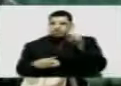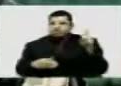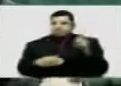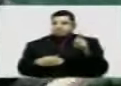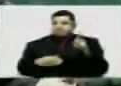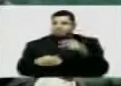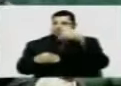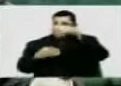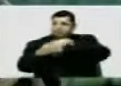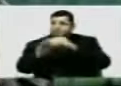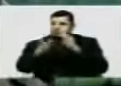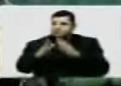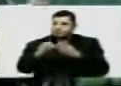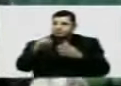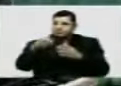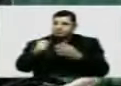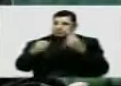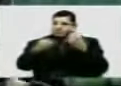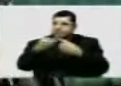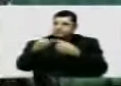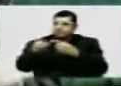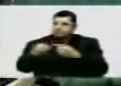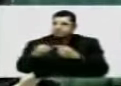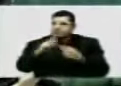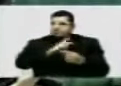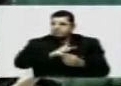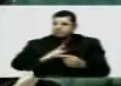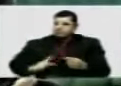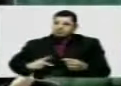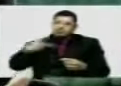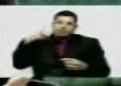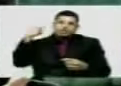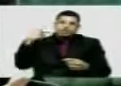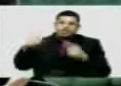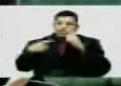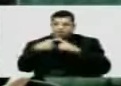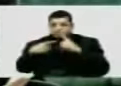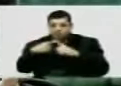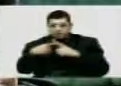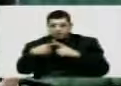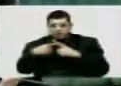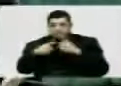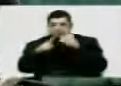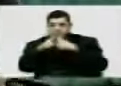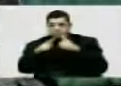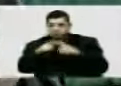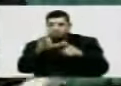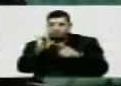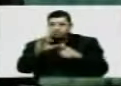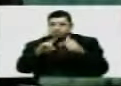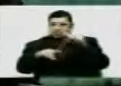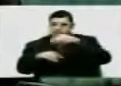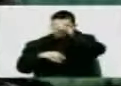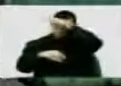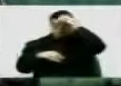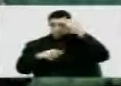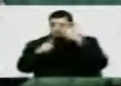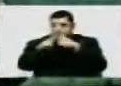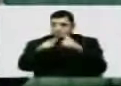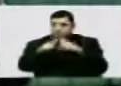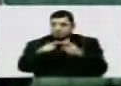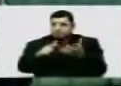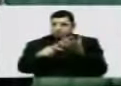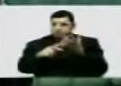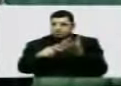prefeitos eleitos da capital do interior, os vereadores, porque o problema não é só aqui para Manaus, o problema